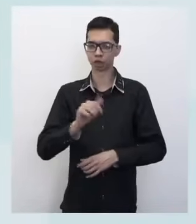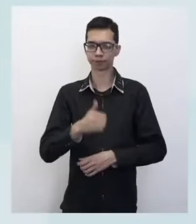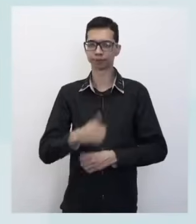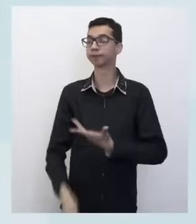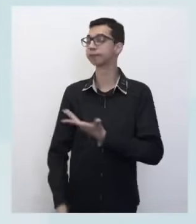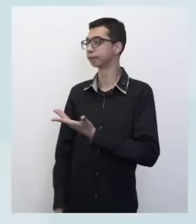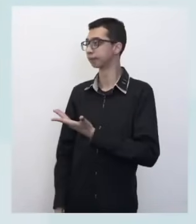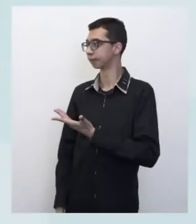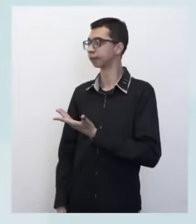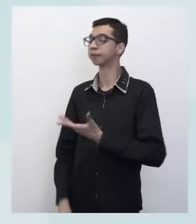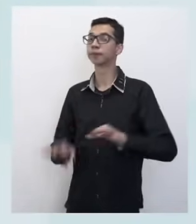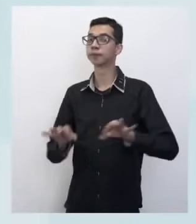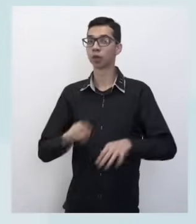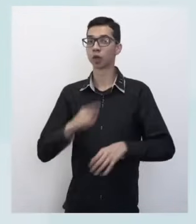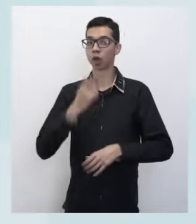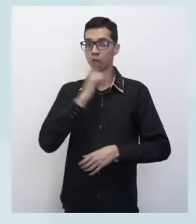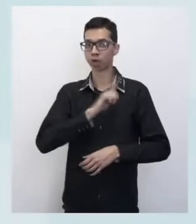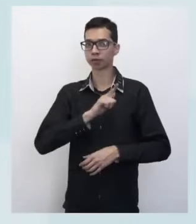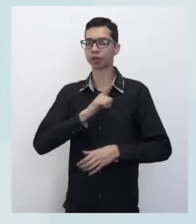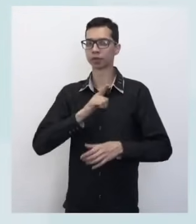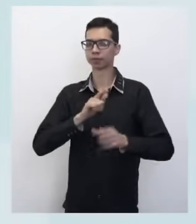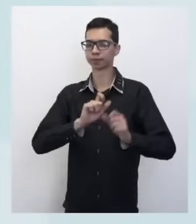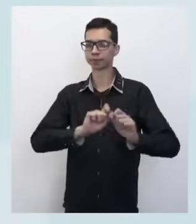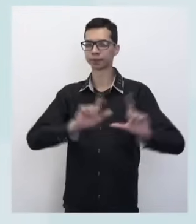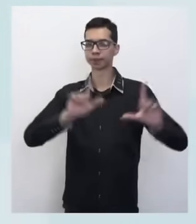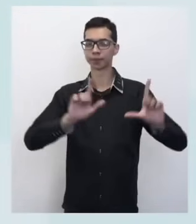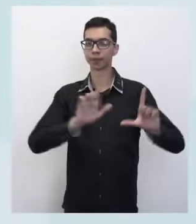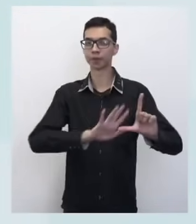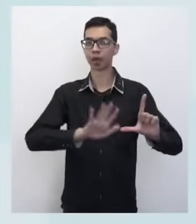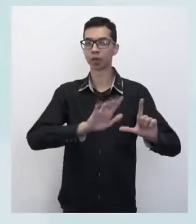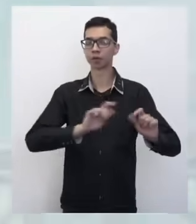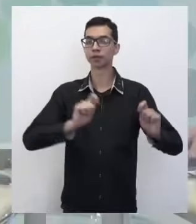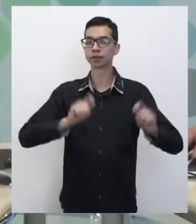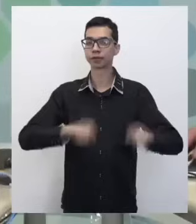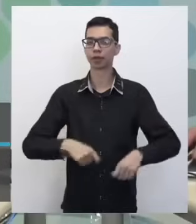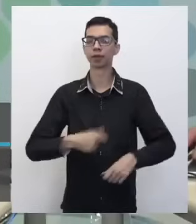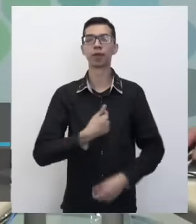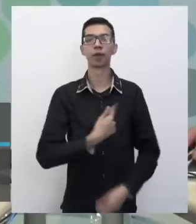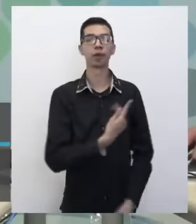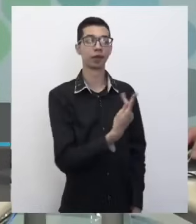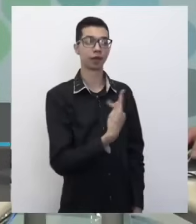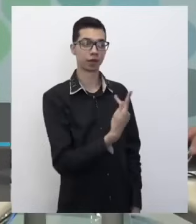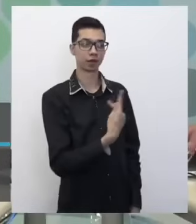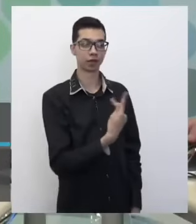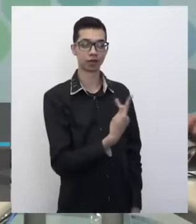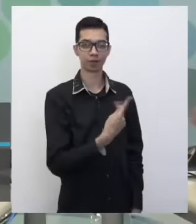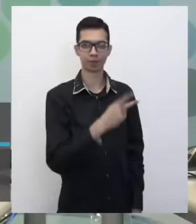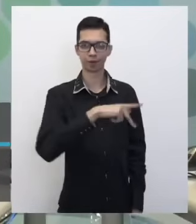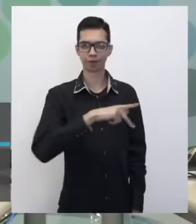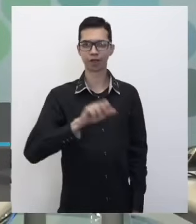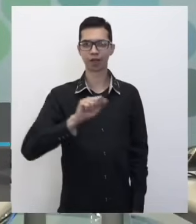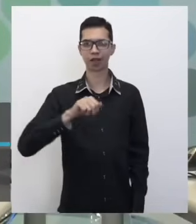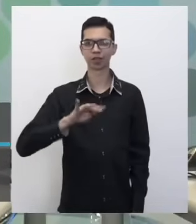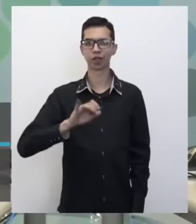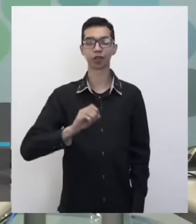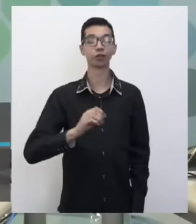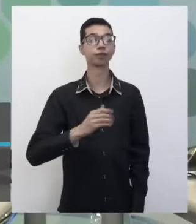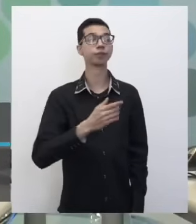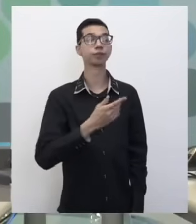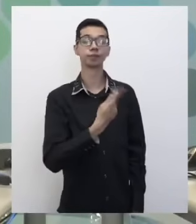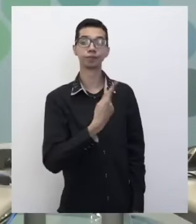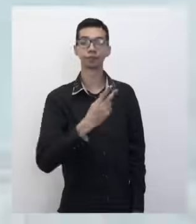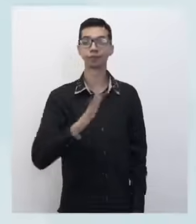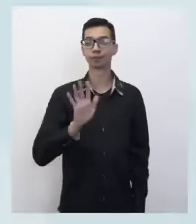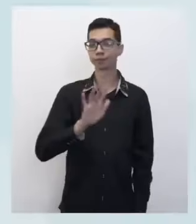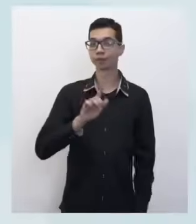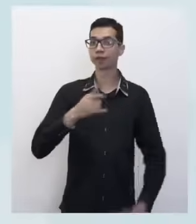isso, com o QR Code vocês conseguem acessar a página. E eu e o professor Antônio, nós vamos nos despedindo, né? Conte pra gente o que